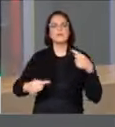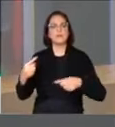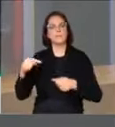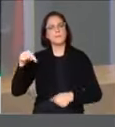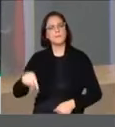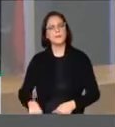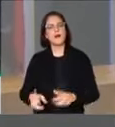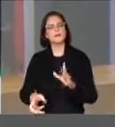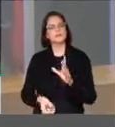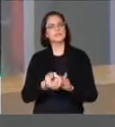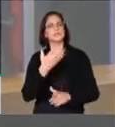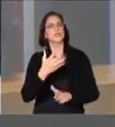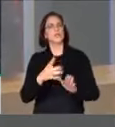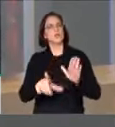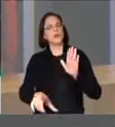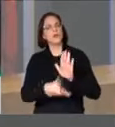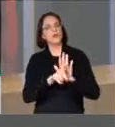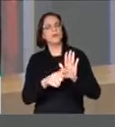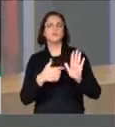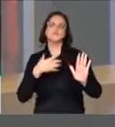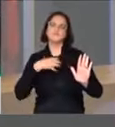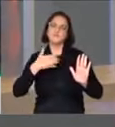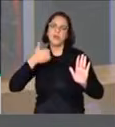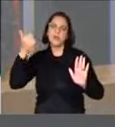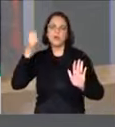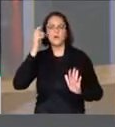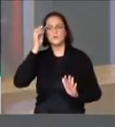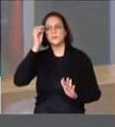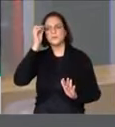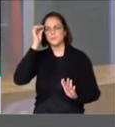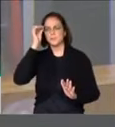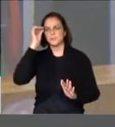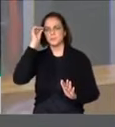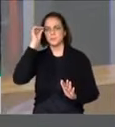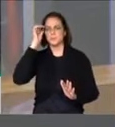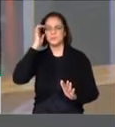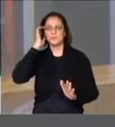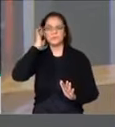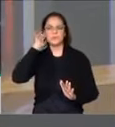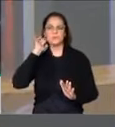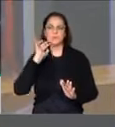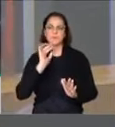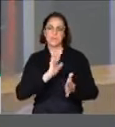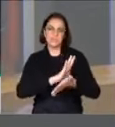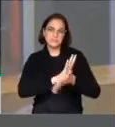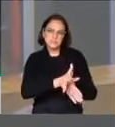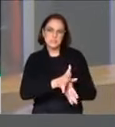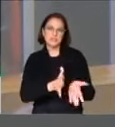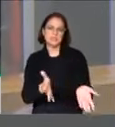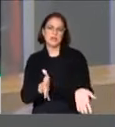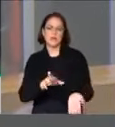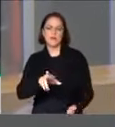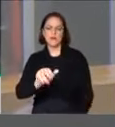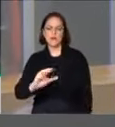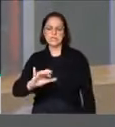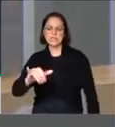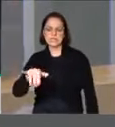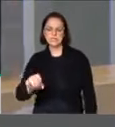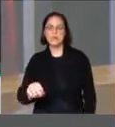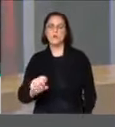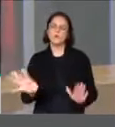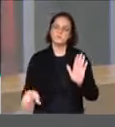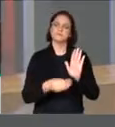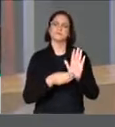achávamos que era o mais correto. Na lei das discriminações, na lei do racismo, nós colocarmos também a questão da homofobia.